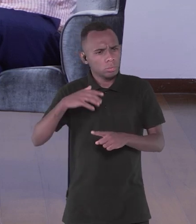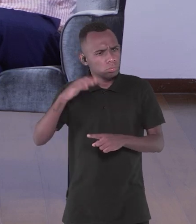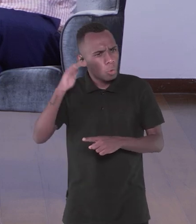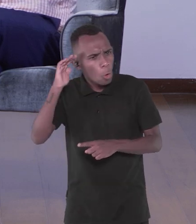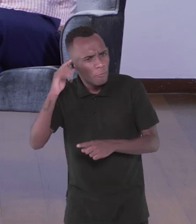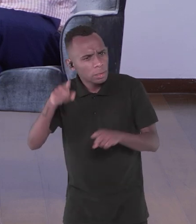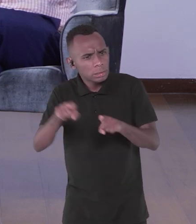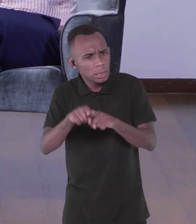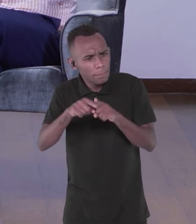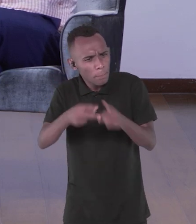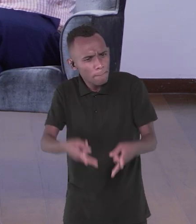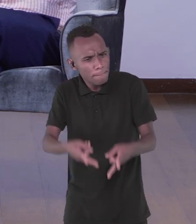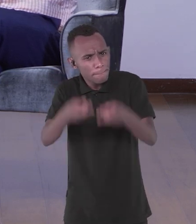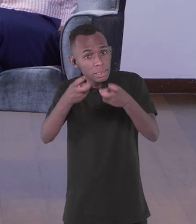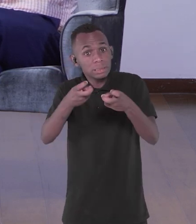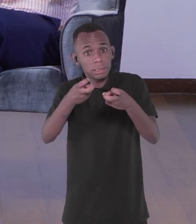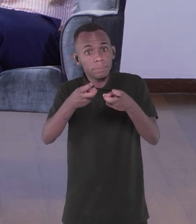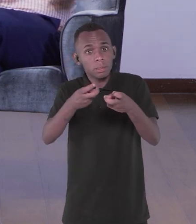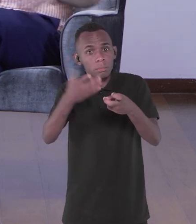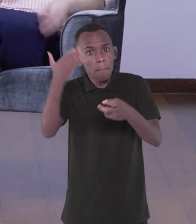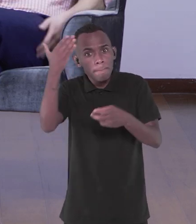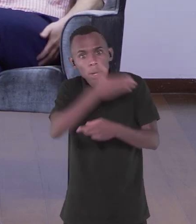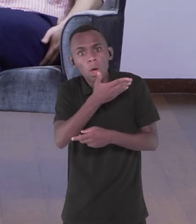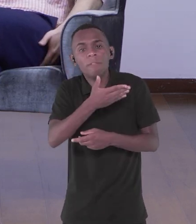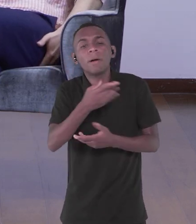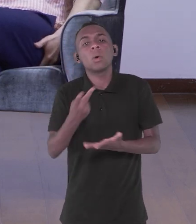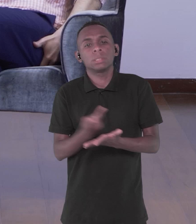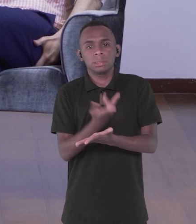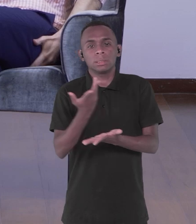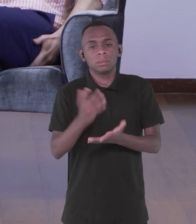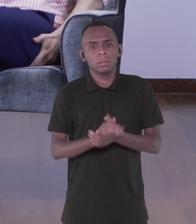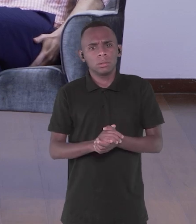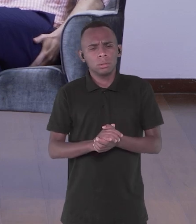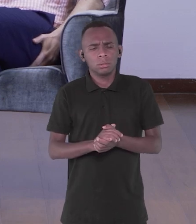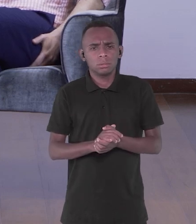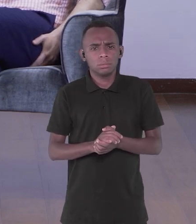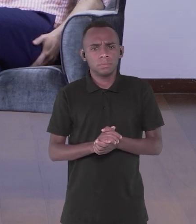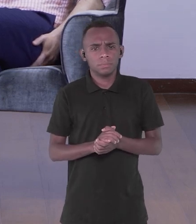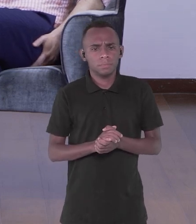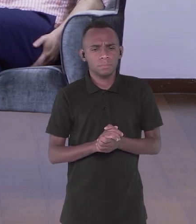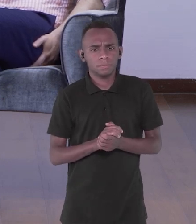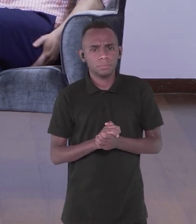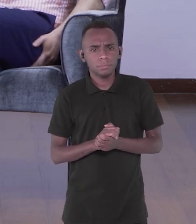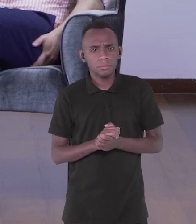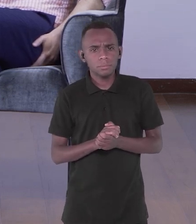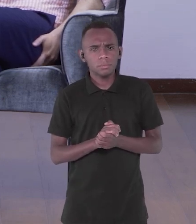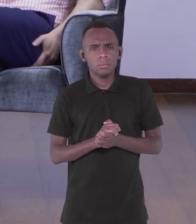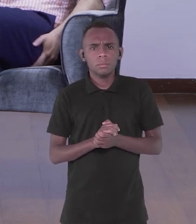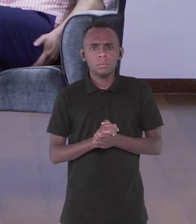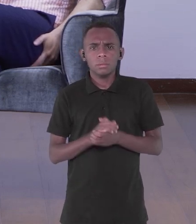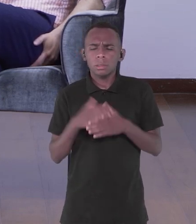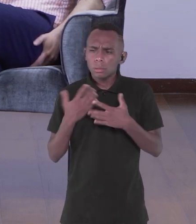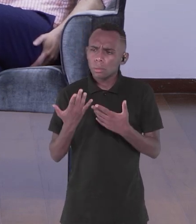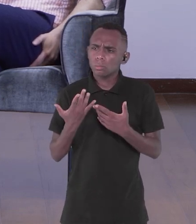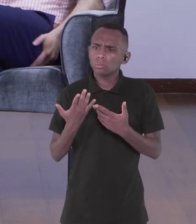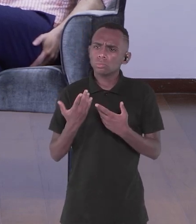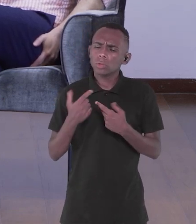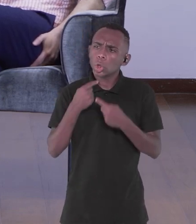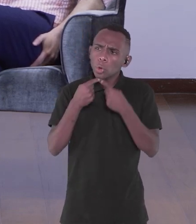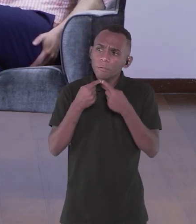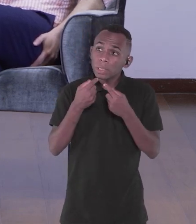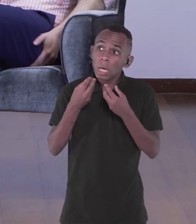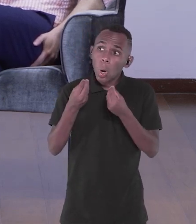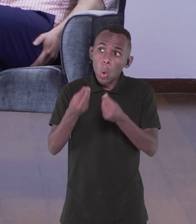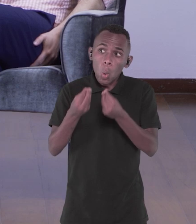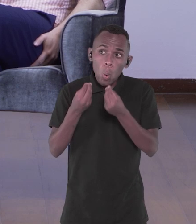vi em primeira mão. E você duvida, Afonso, da dimensão